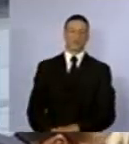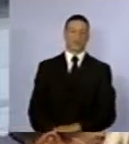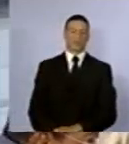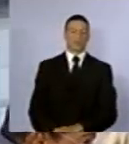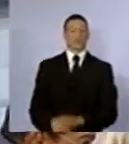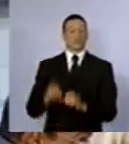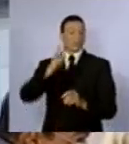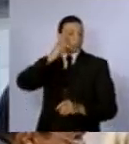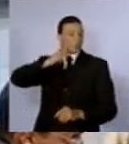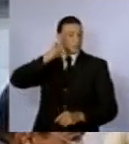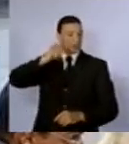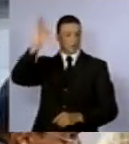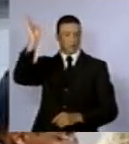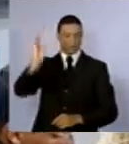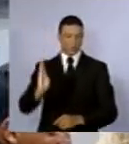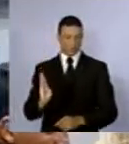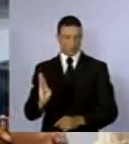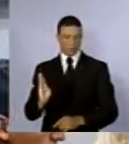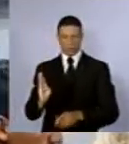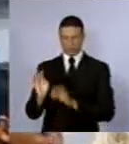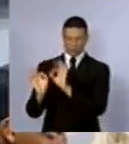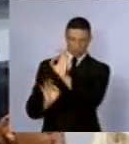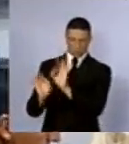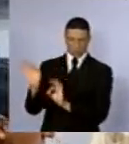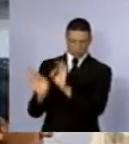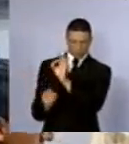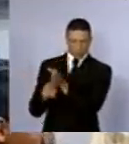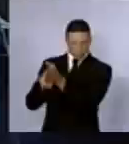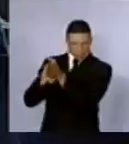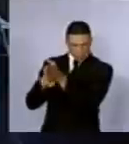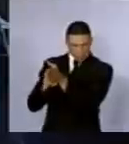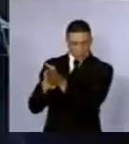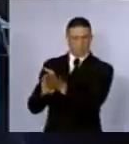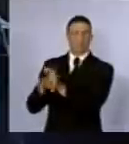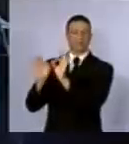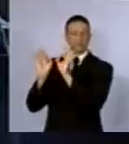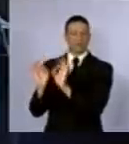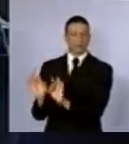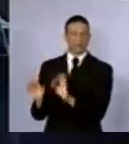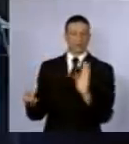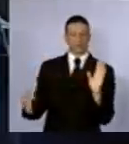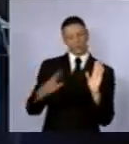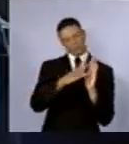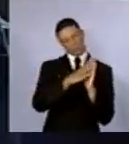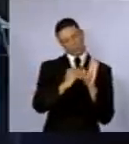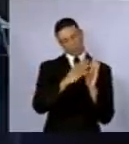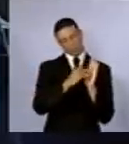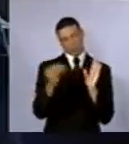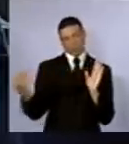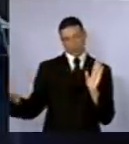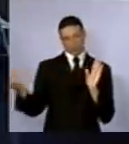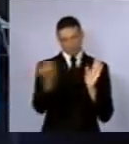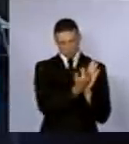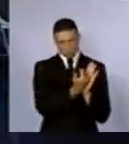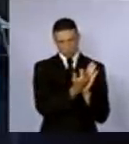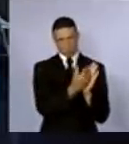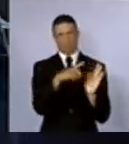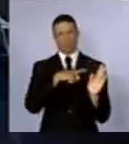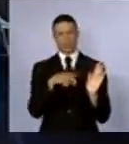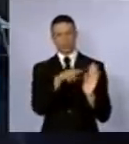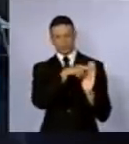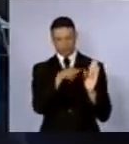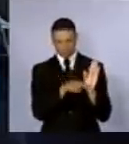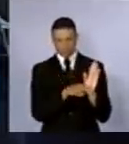política nacional, ela tem que estar aderente, atualmente está aderente ao modelo setorial em si, ou seja, todo o marco